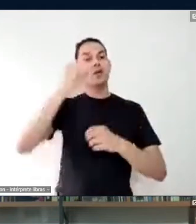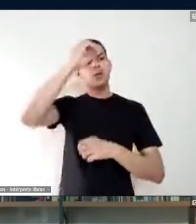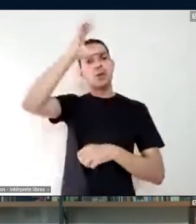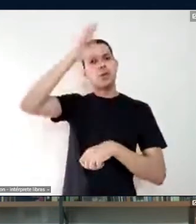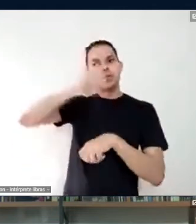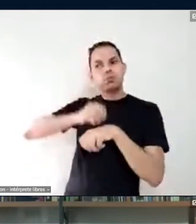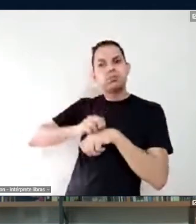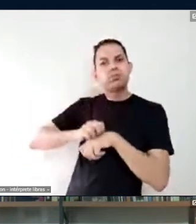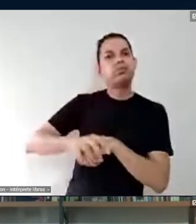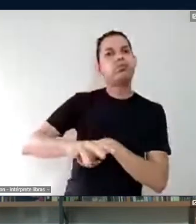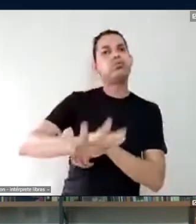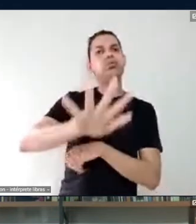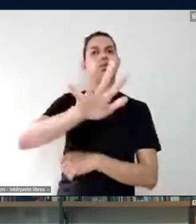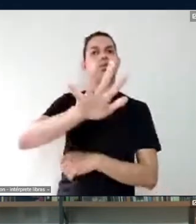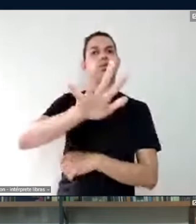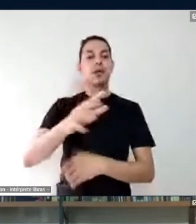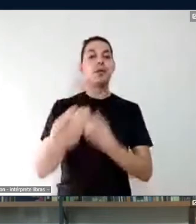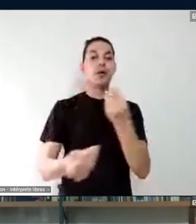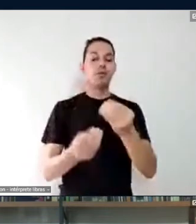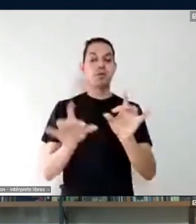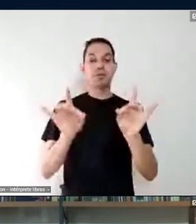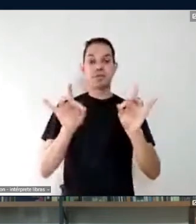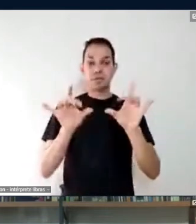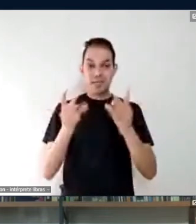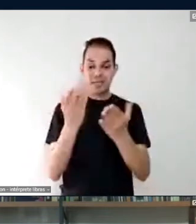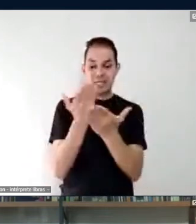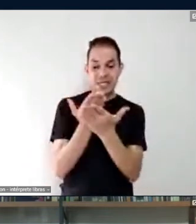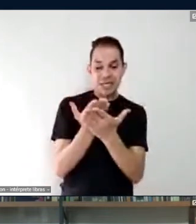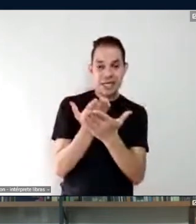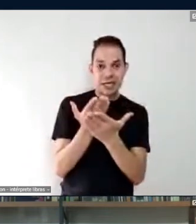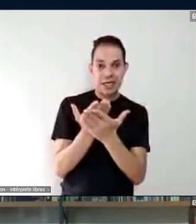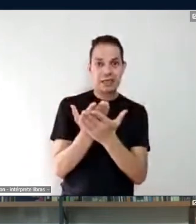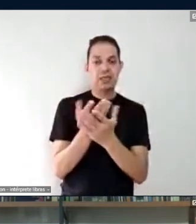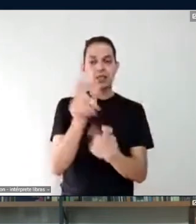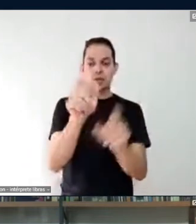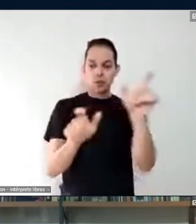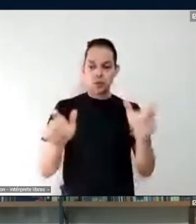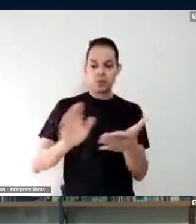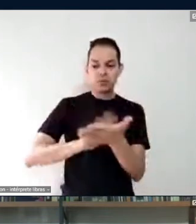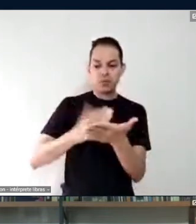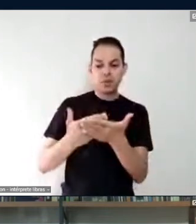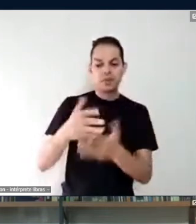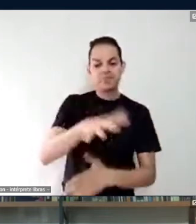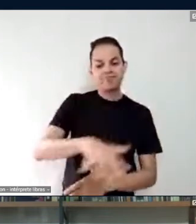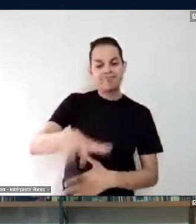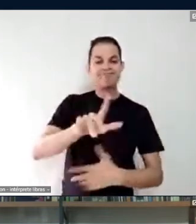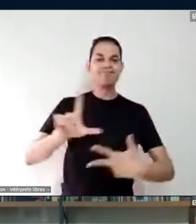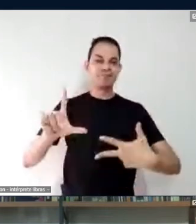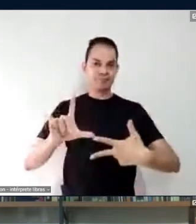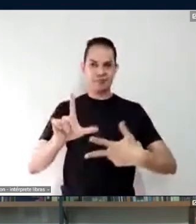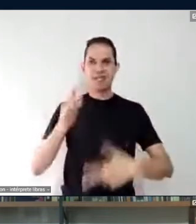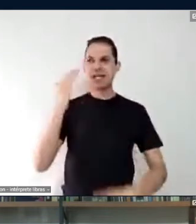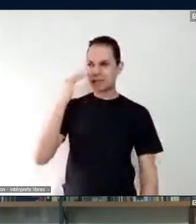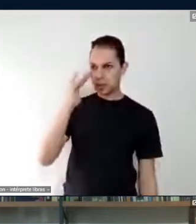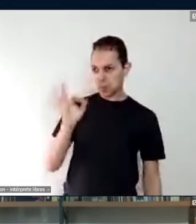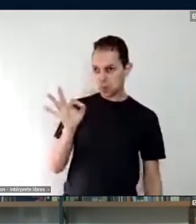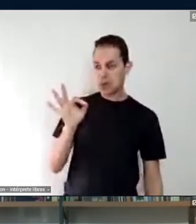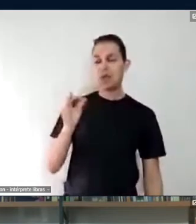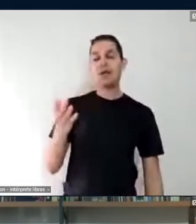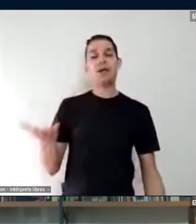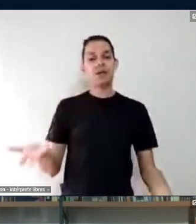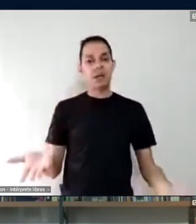por meio de uma especialização para intérpretes no âmbito do legislativo. Entendeu? Eu acho que